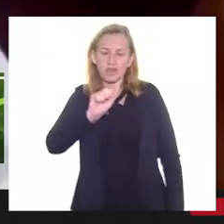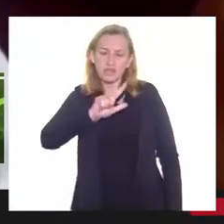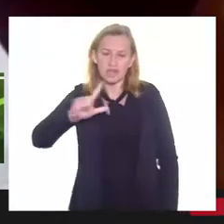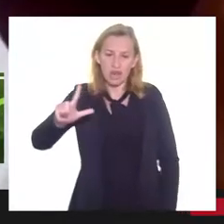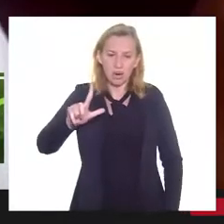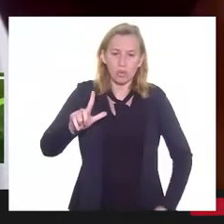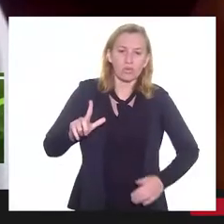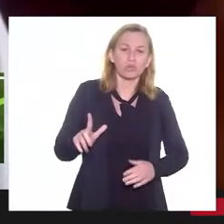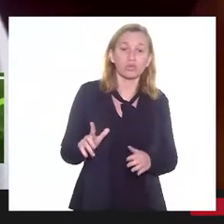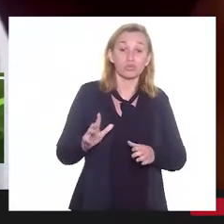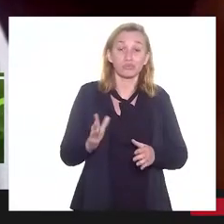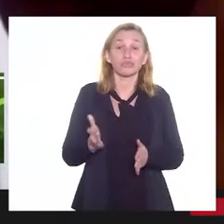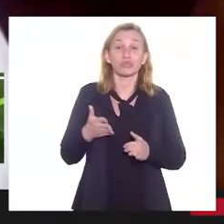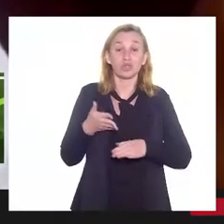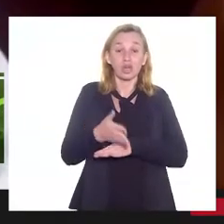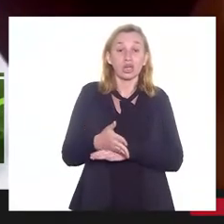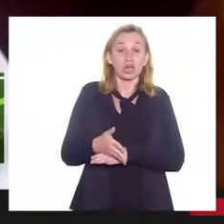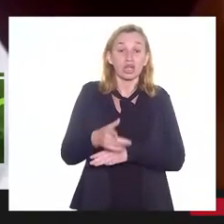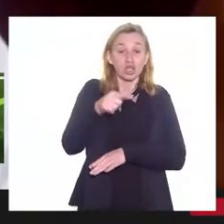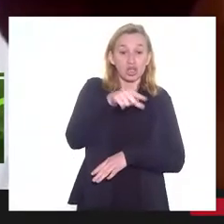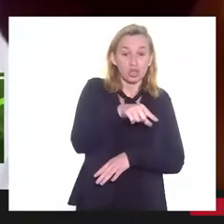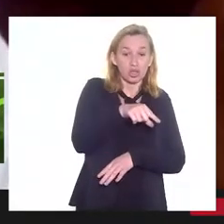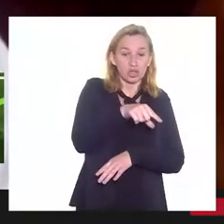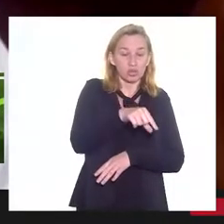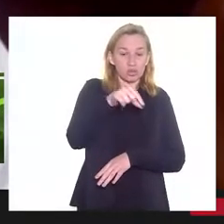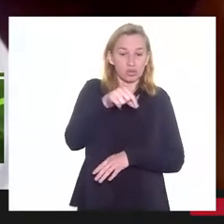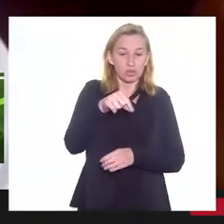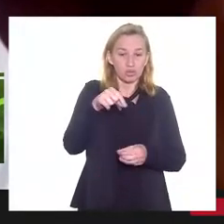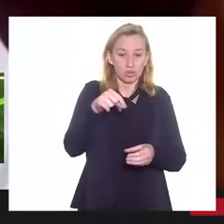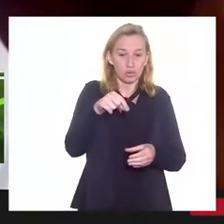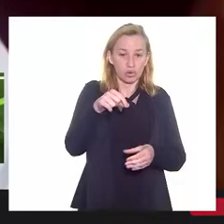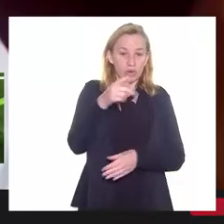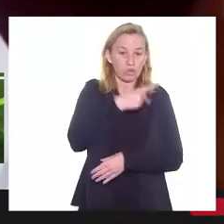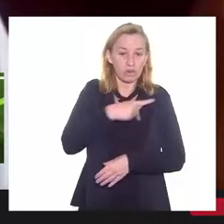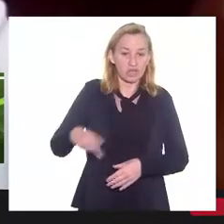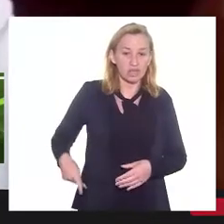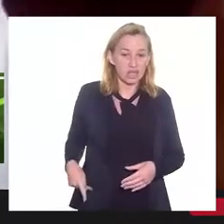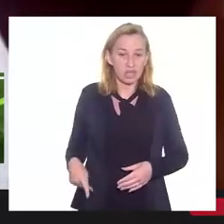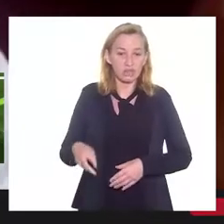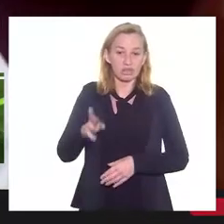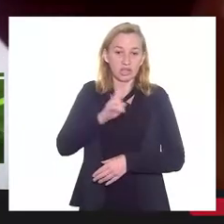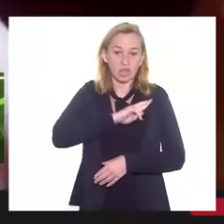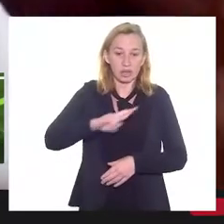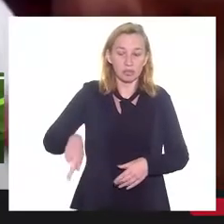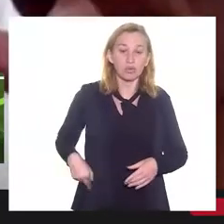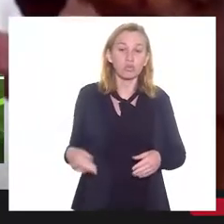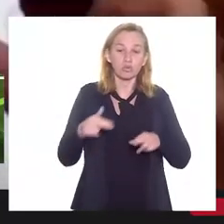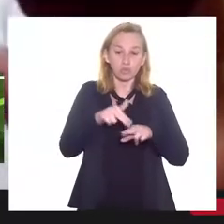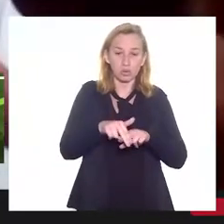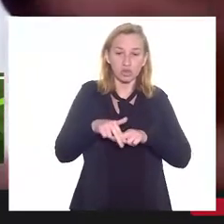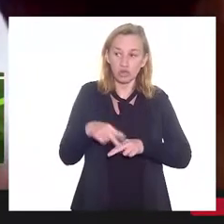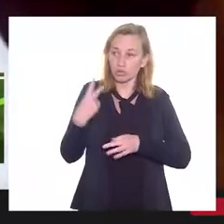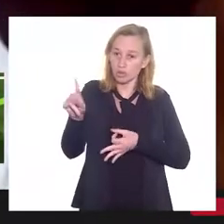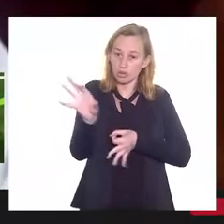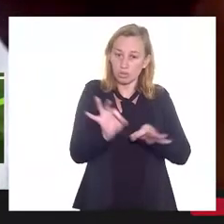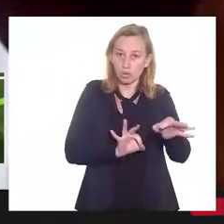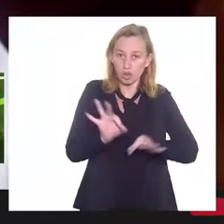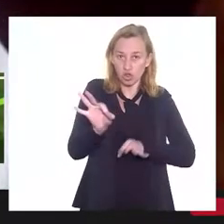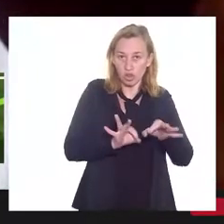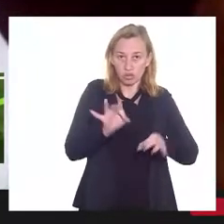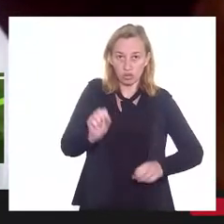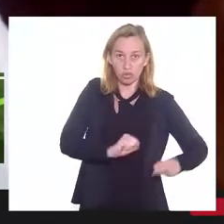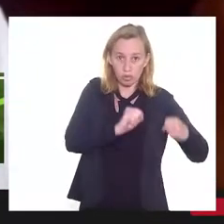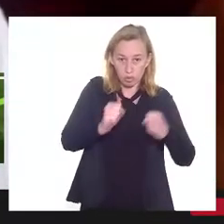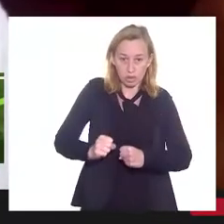elegerão o Presidente da República é por conta do seu projeto de